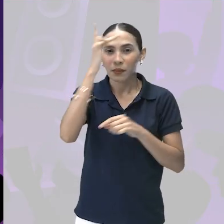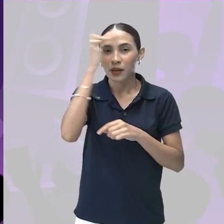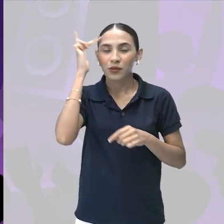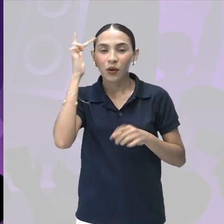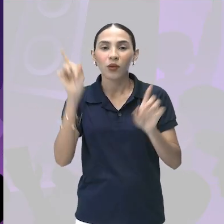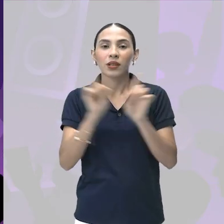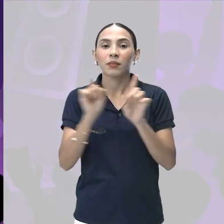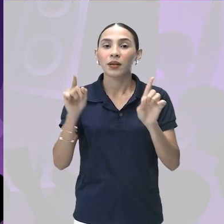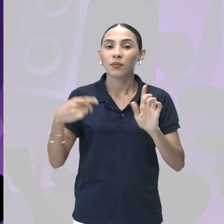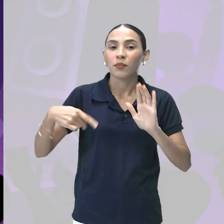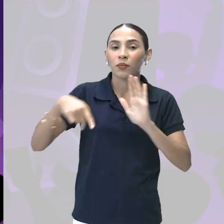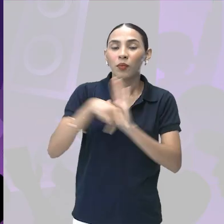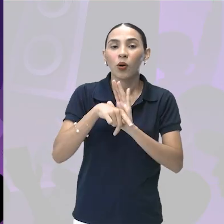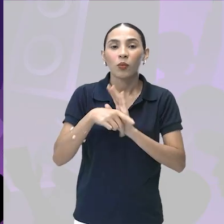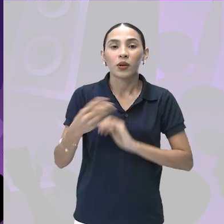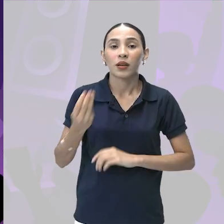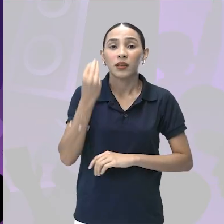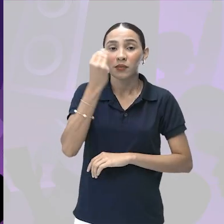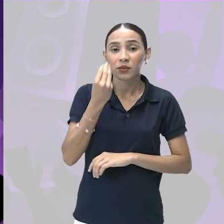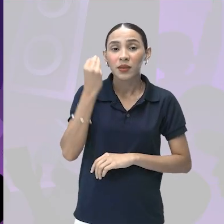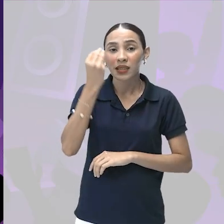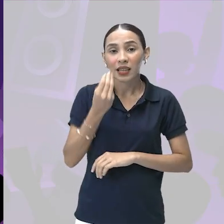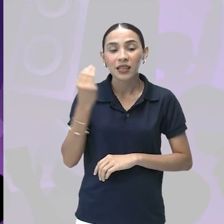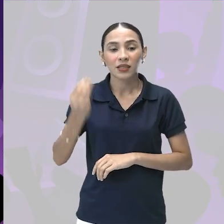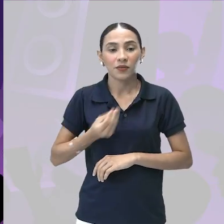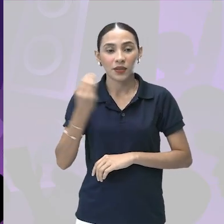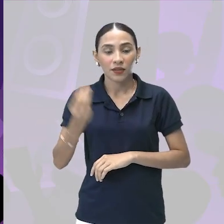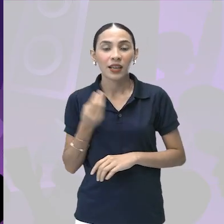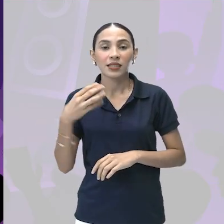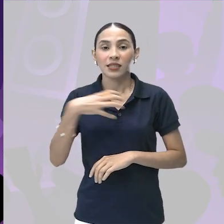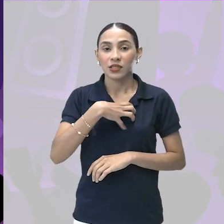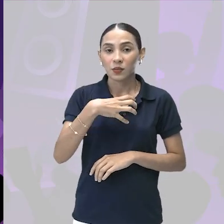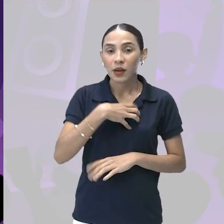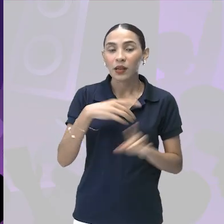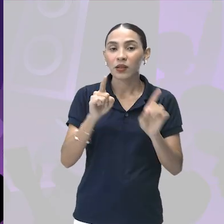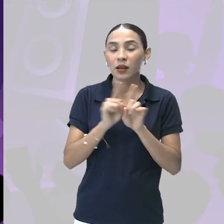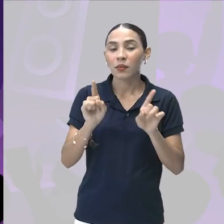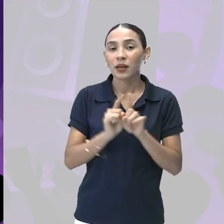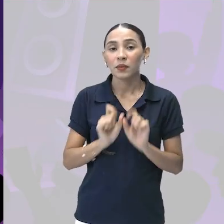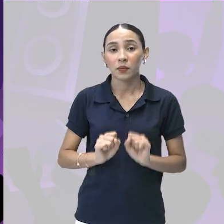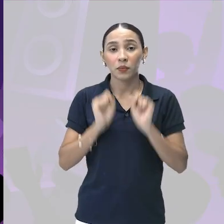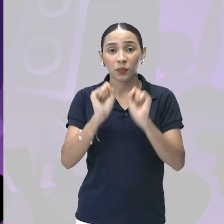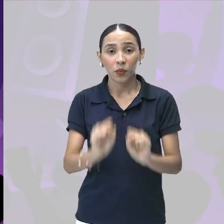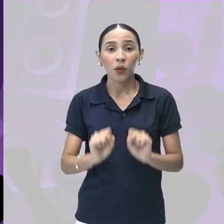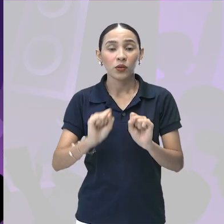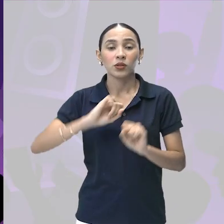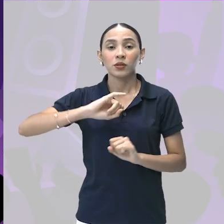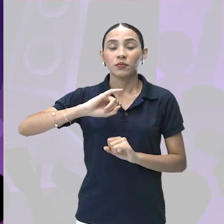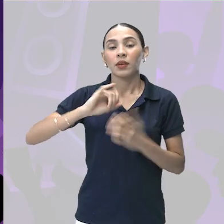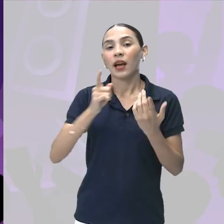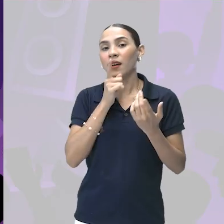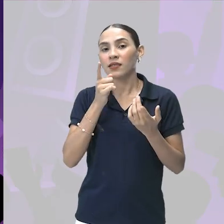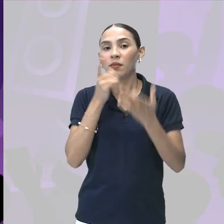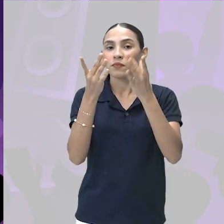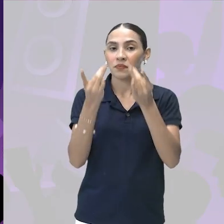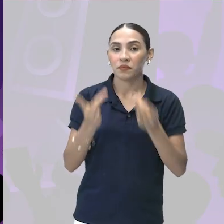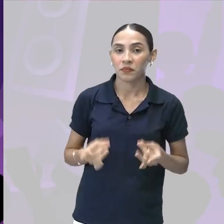com suas próprias vivências e sentimentos. Isso pode aprofundar sua